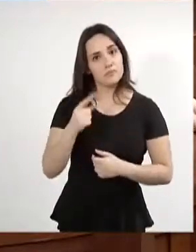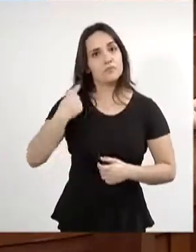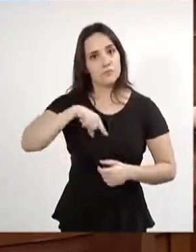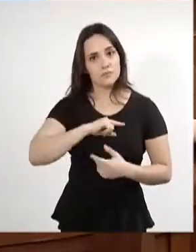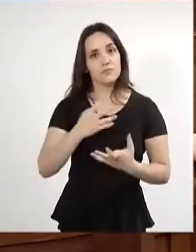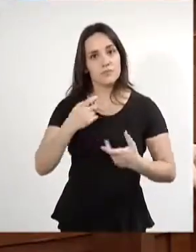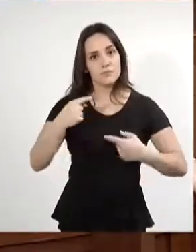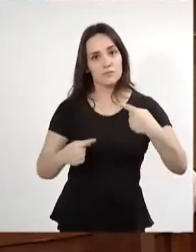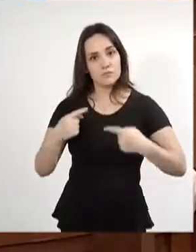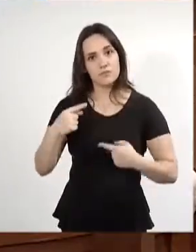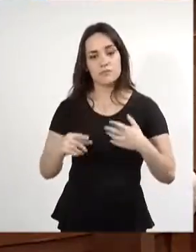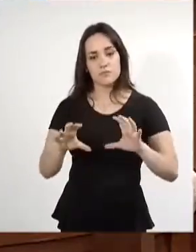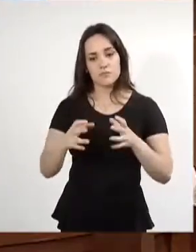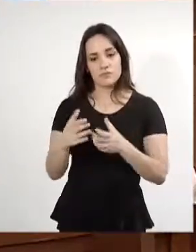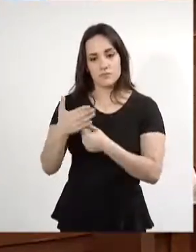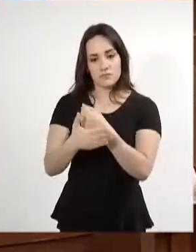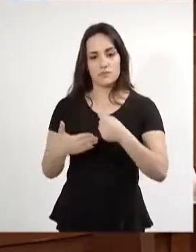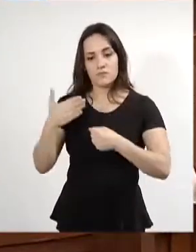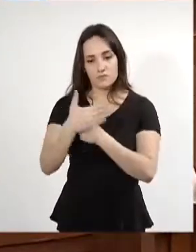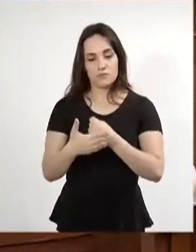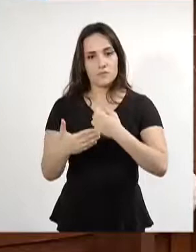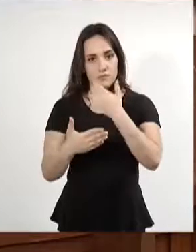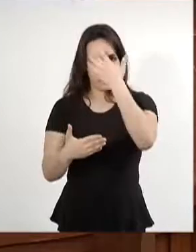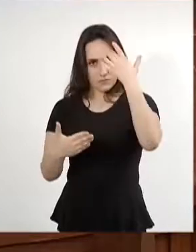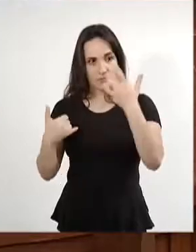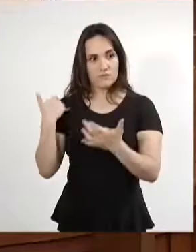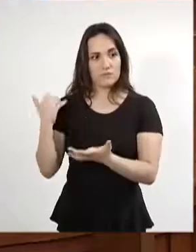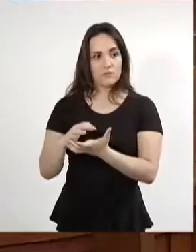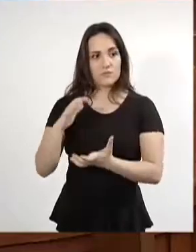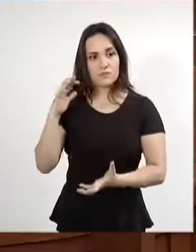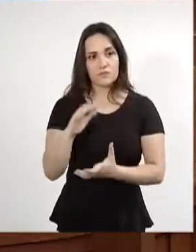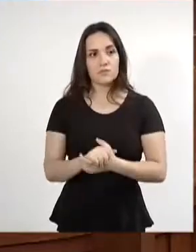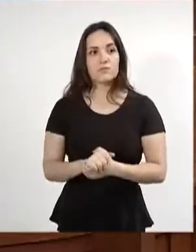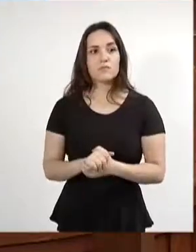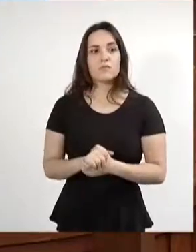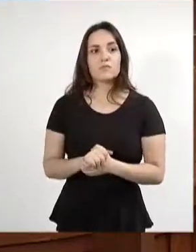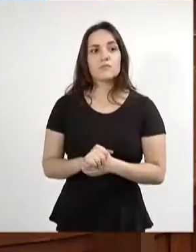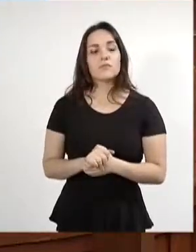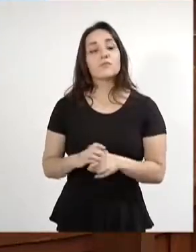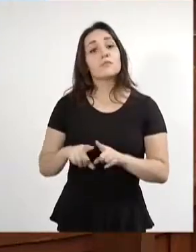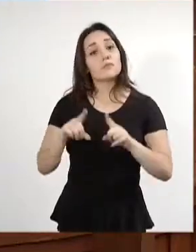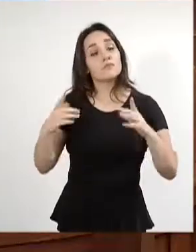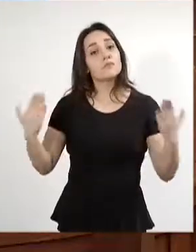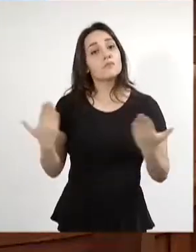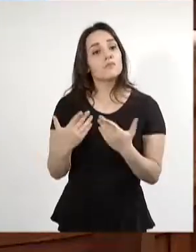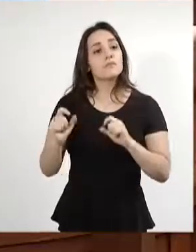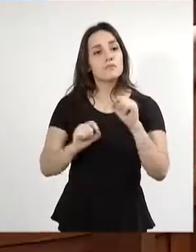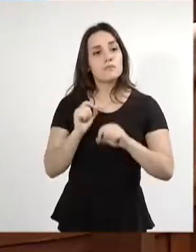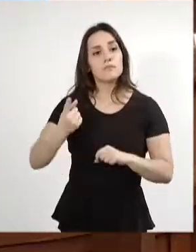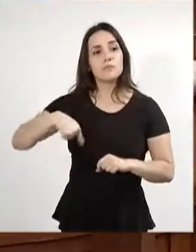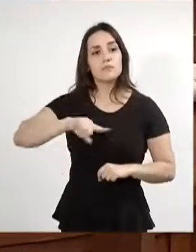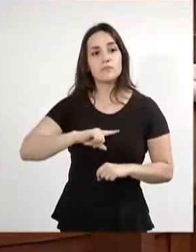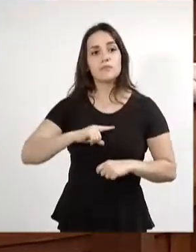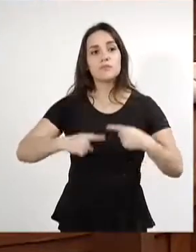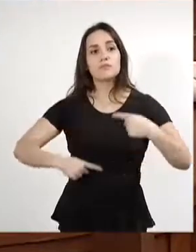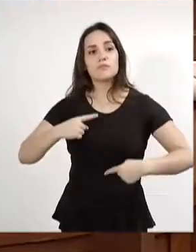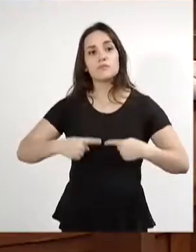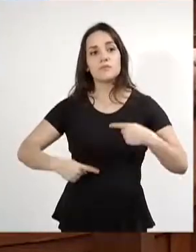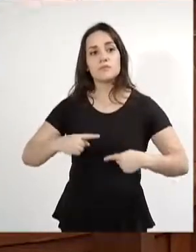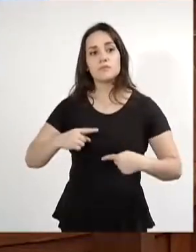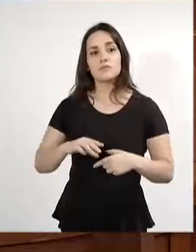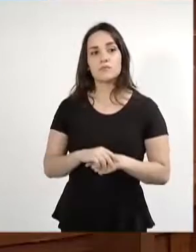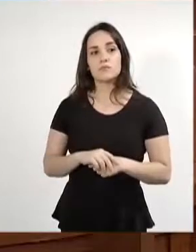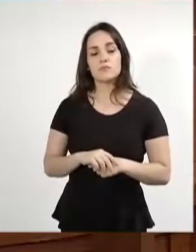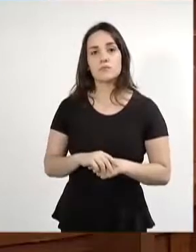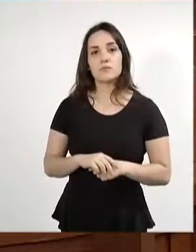estamos discutindo na frente parlamentar. E agora, nós discutimos também ontem